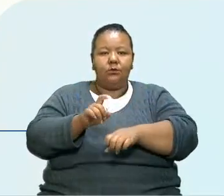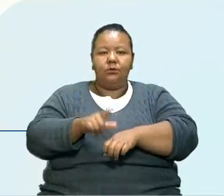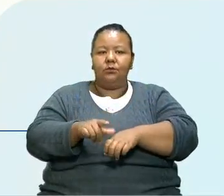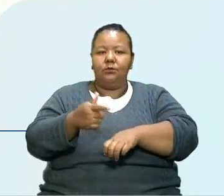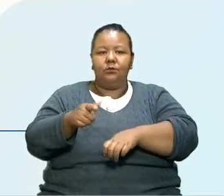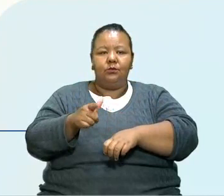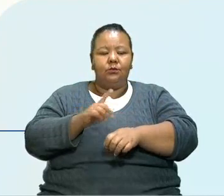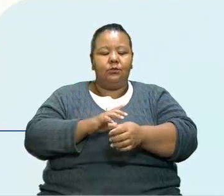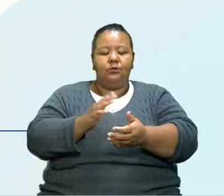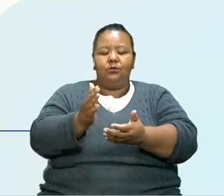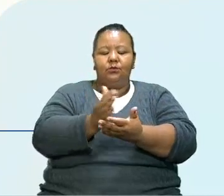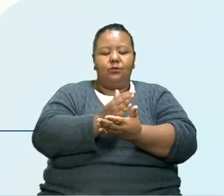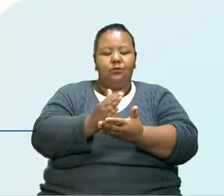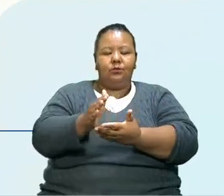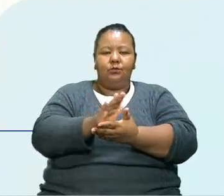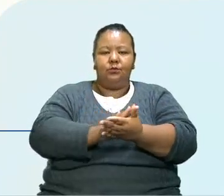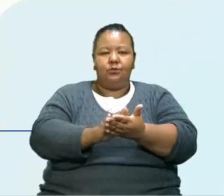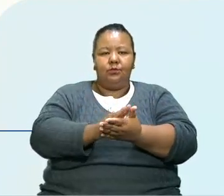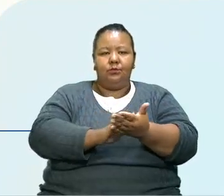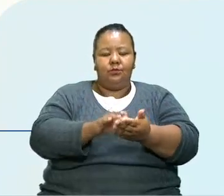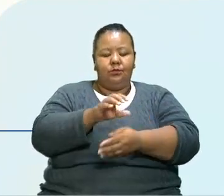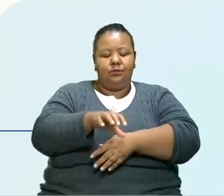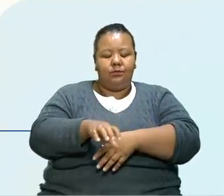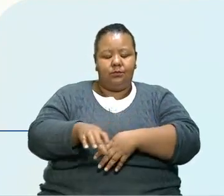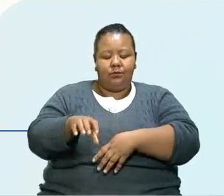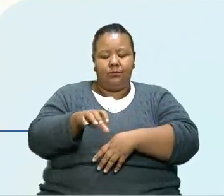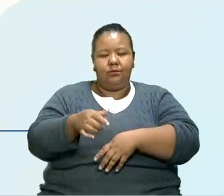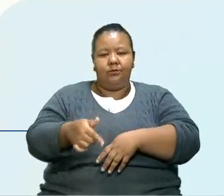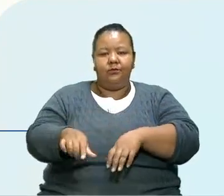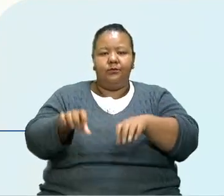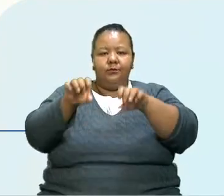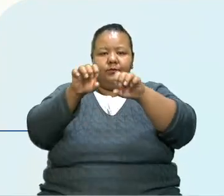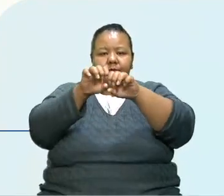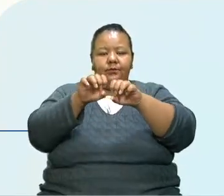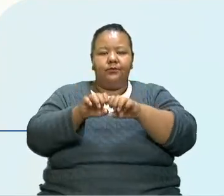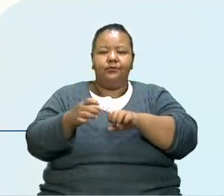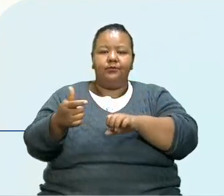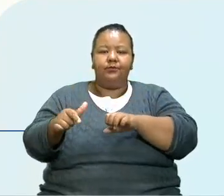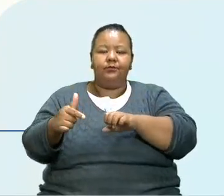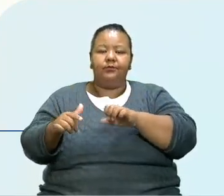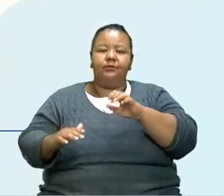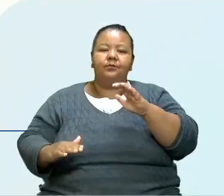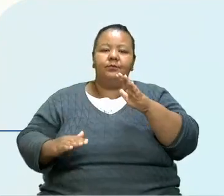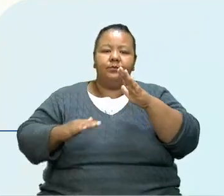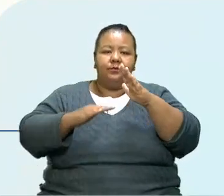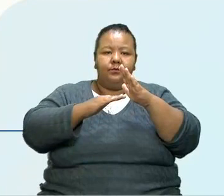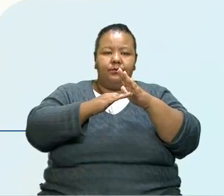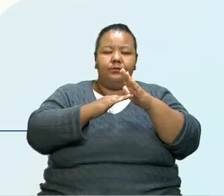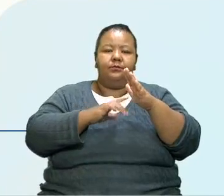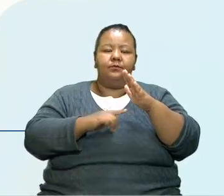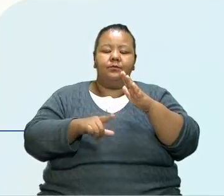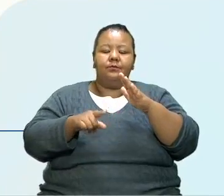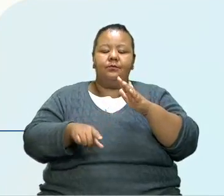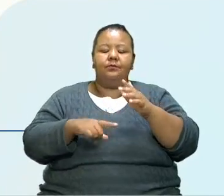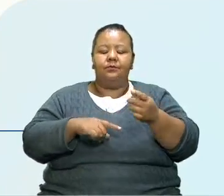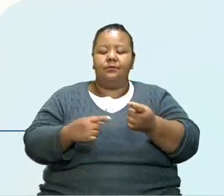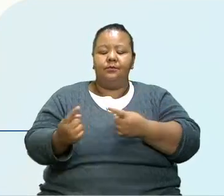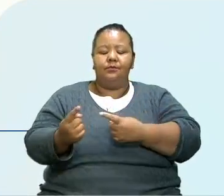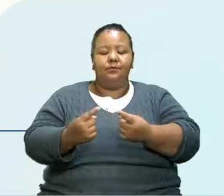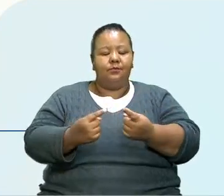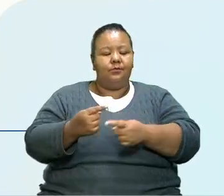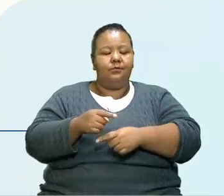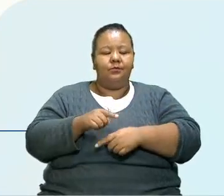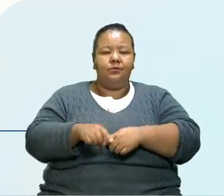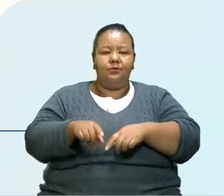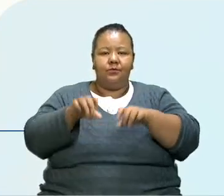de departamento. Já a estrutura sem fronteira, ela tem uma certa relação